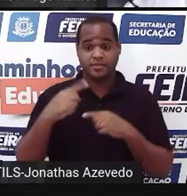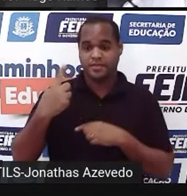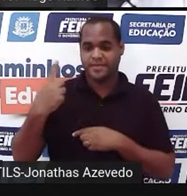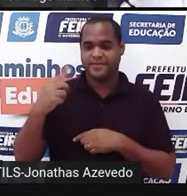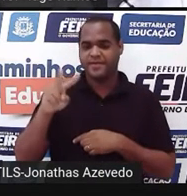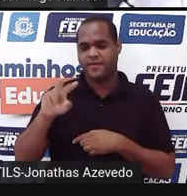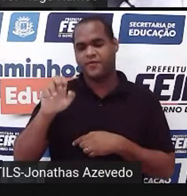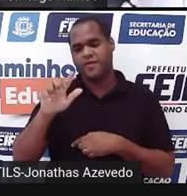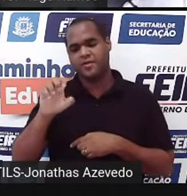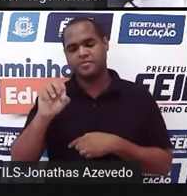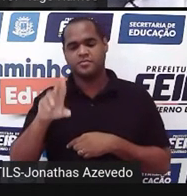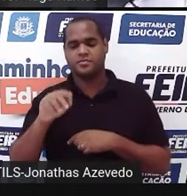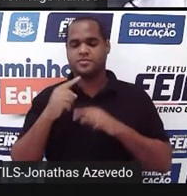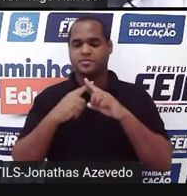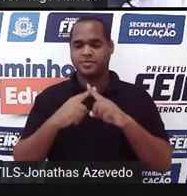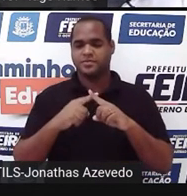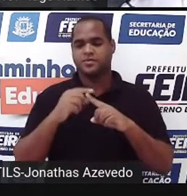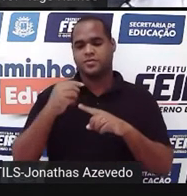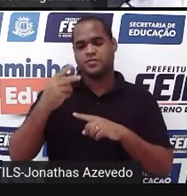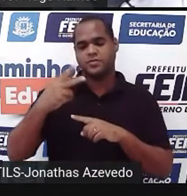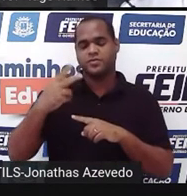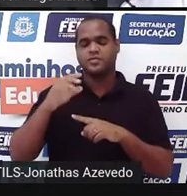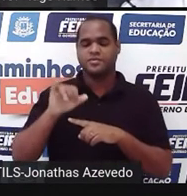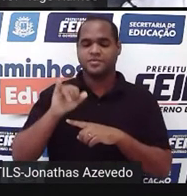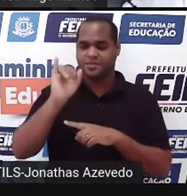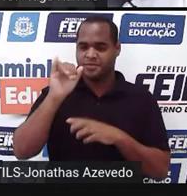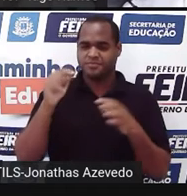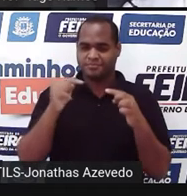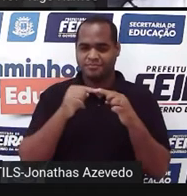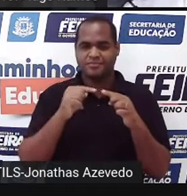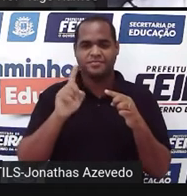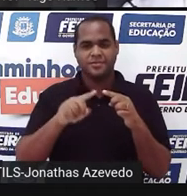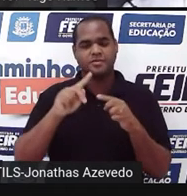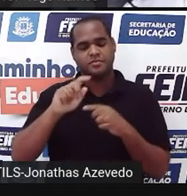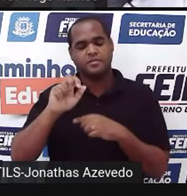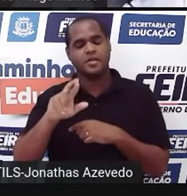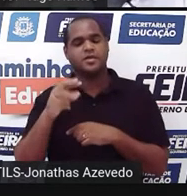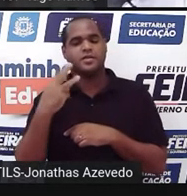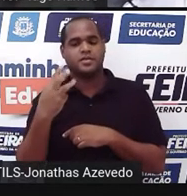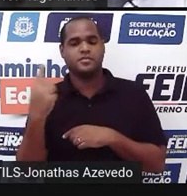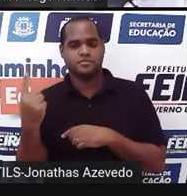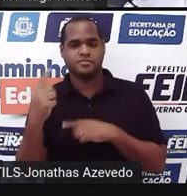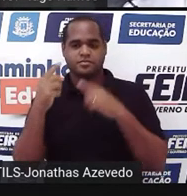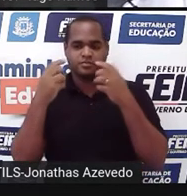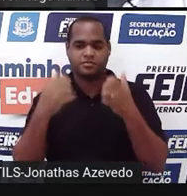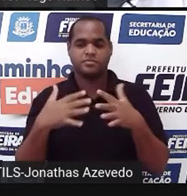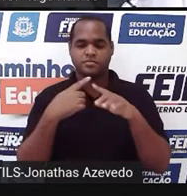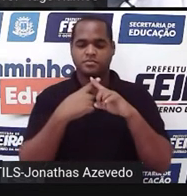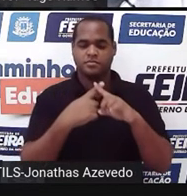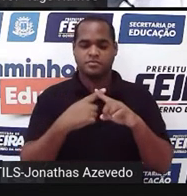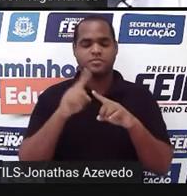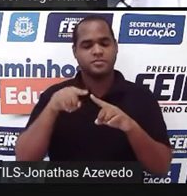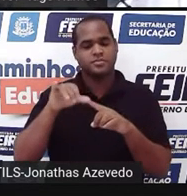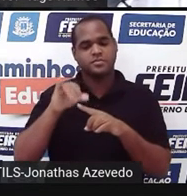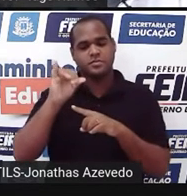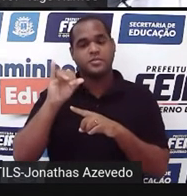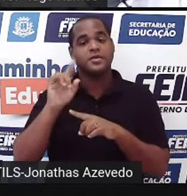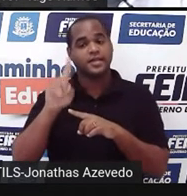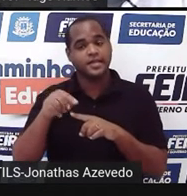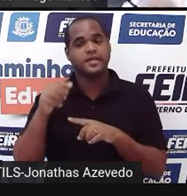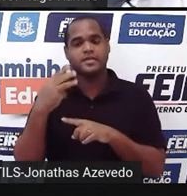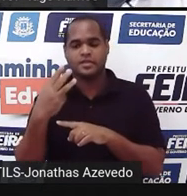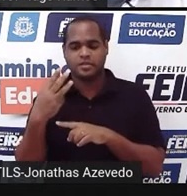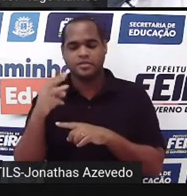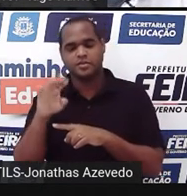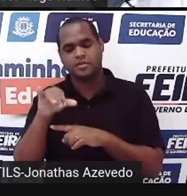primeiro valor é para x ou segunda para Y então no par 31 x = 3 e y = 1